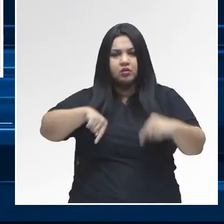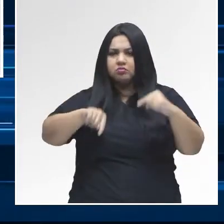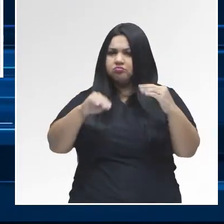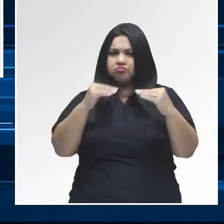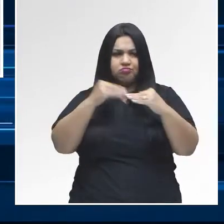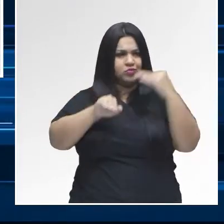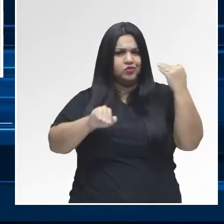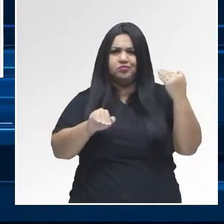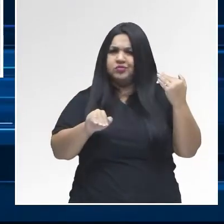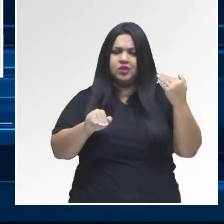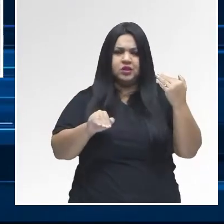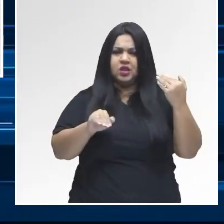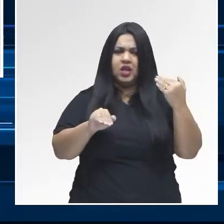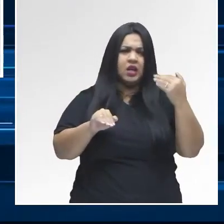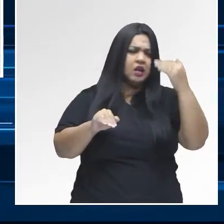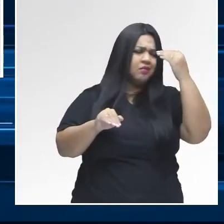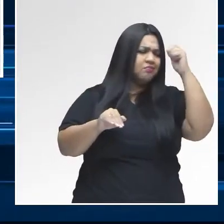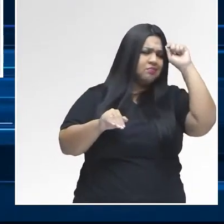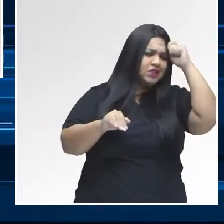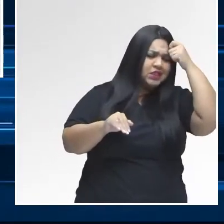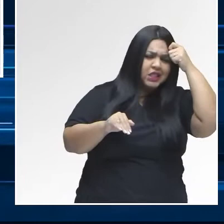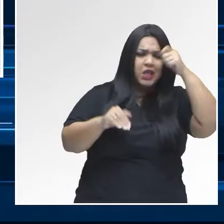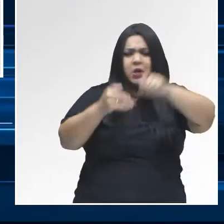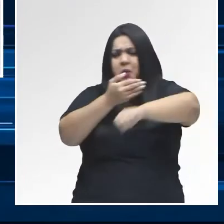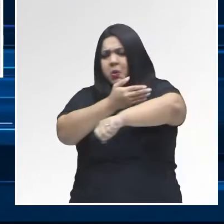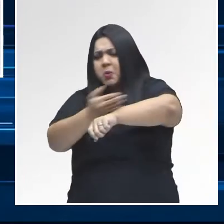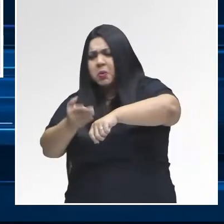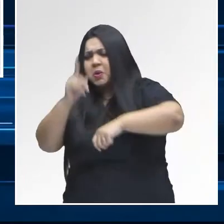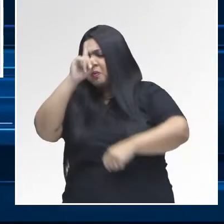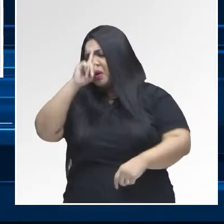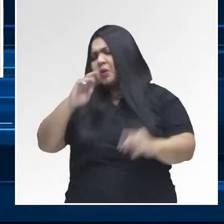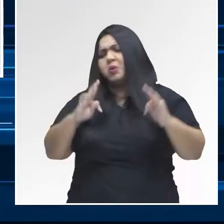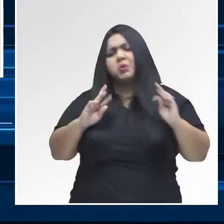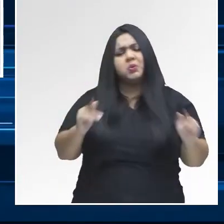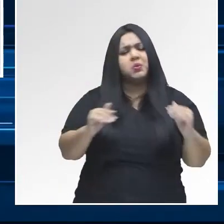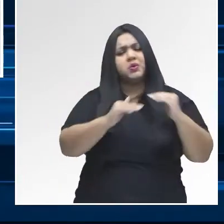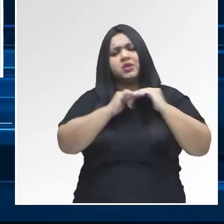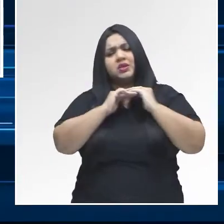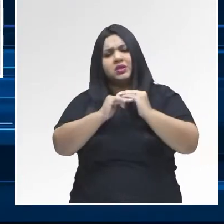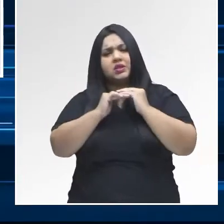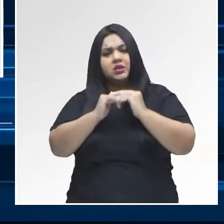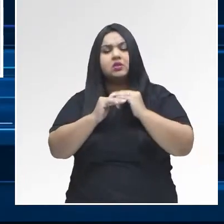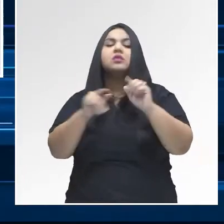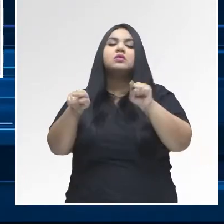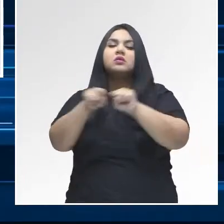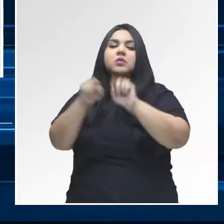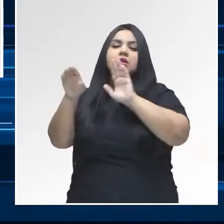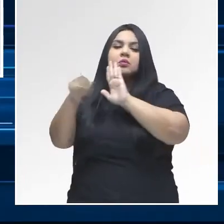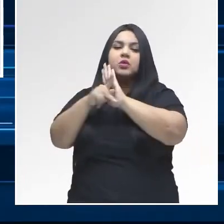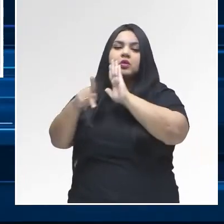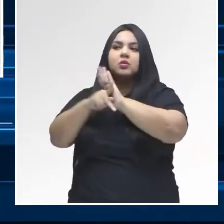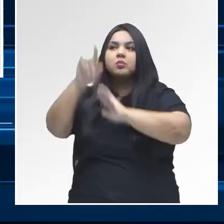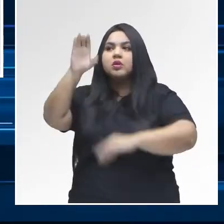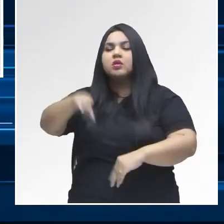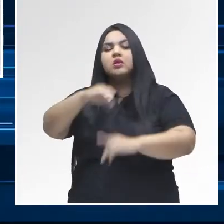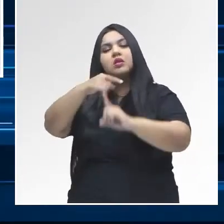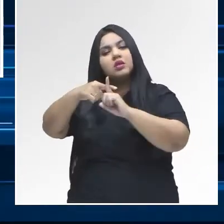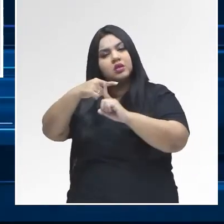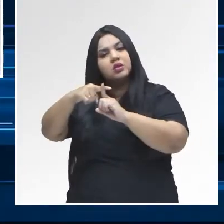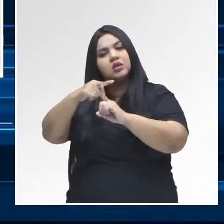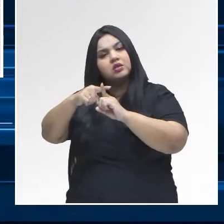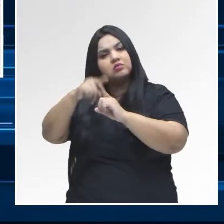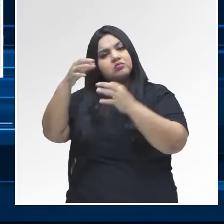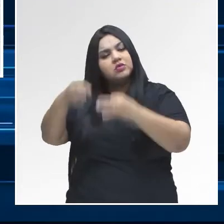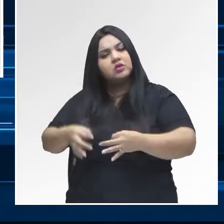verdade, negros, brancos, amarelos, independente da cor, todo mundo é igual, a própria igreja também justificava. Então, a partir dessas